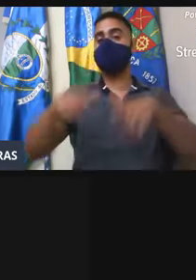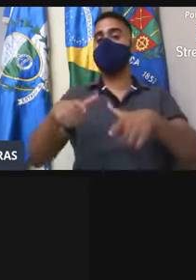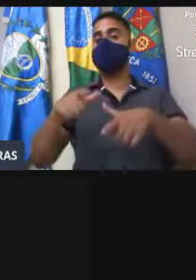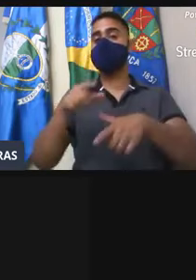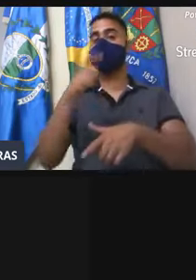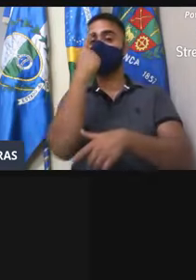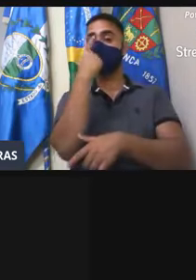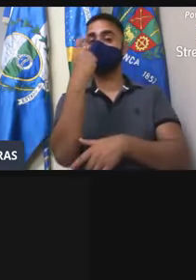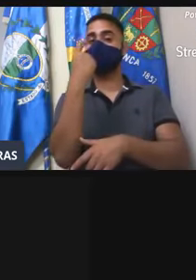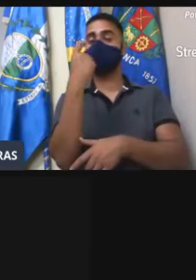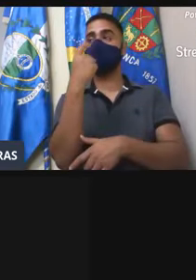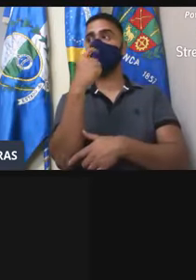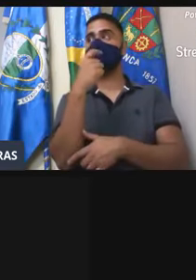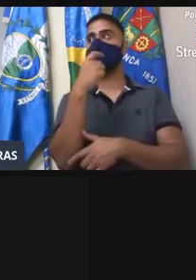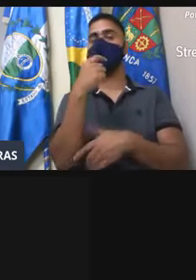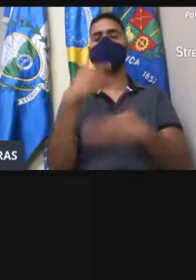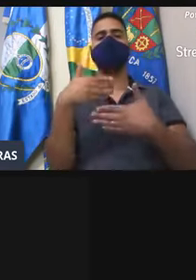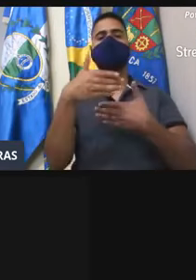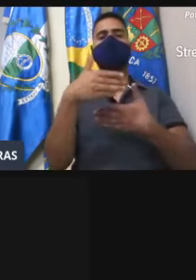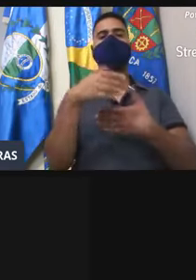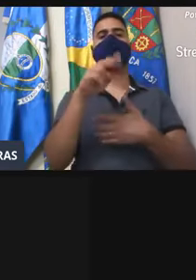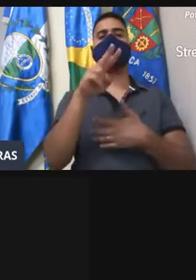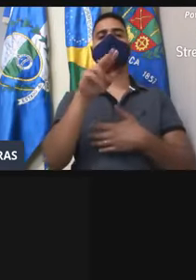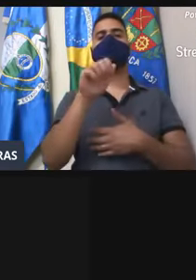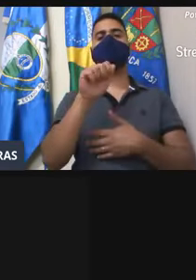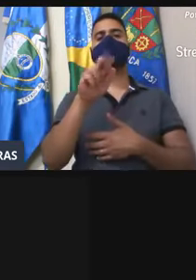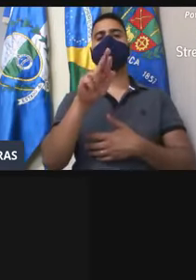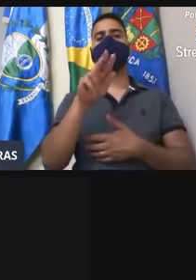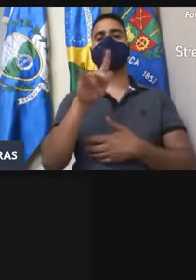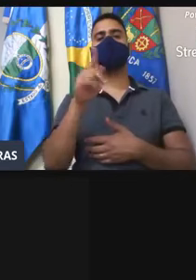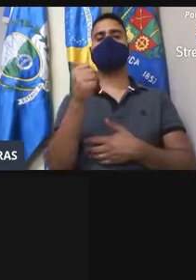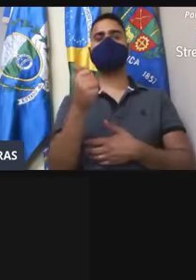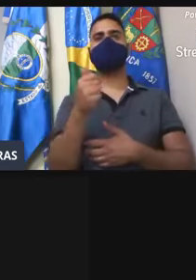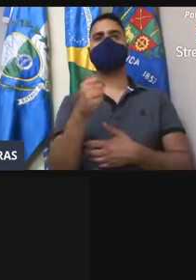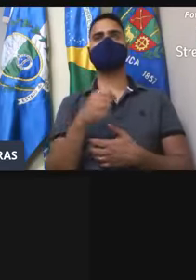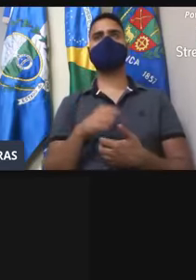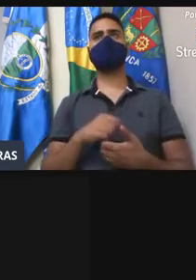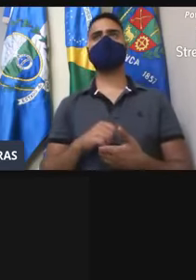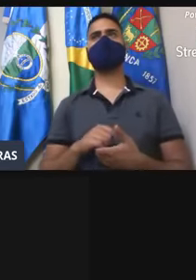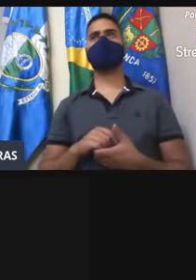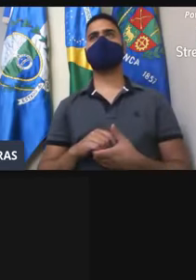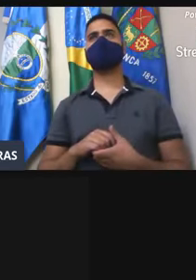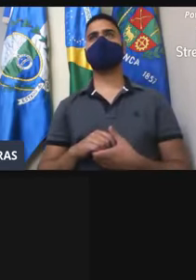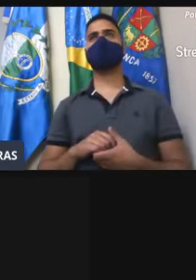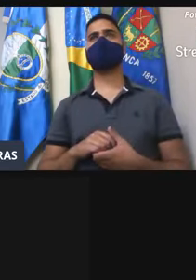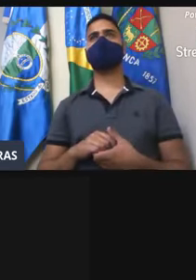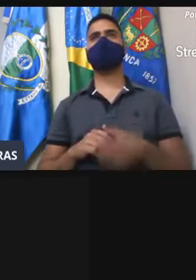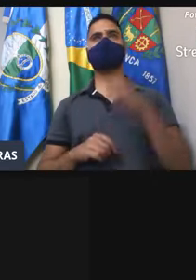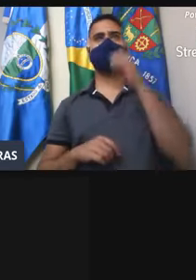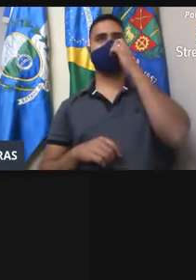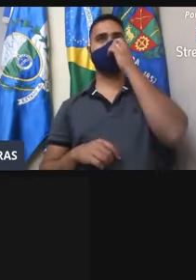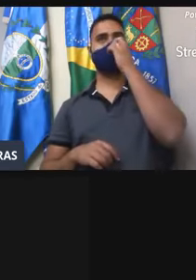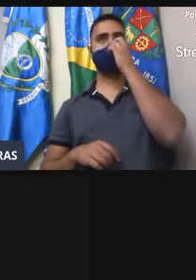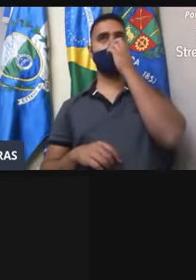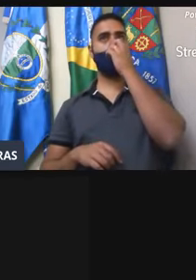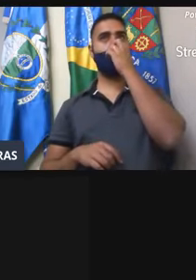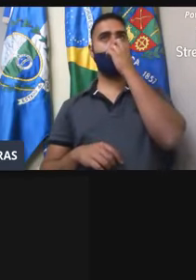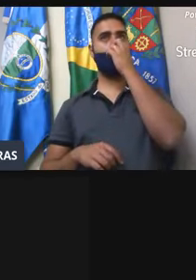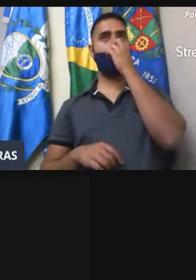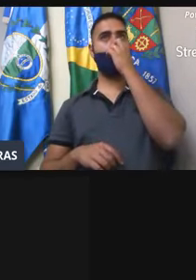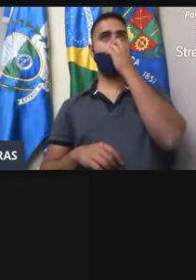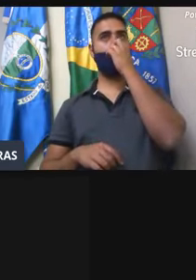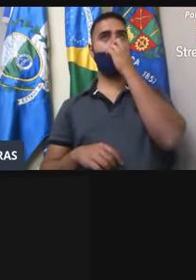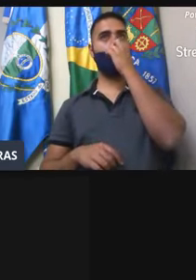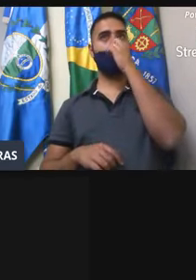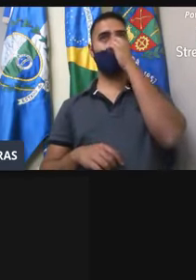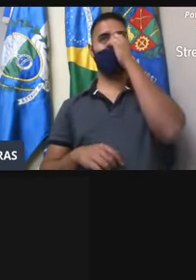dos Guidas, logo na entrada da Varginha, né, sentido Rio das Flores, à direita. Então, é relembrar esses três...